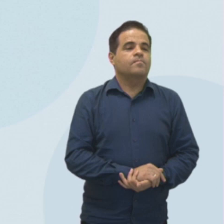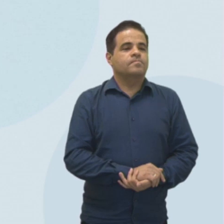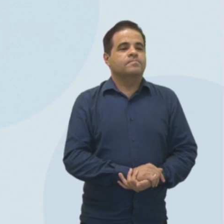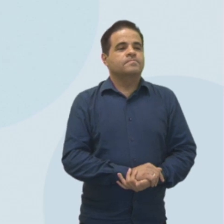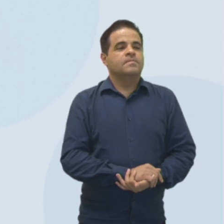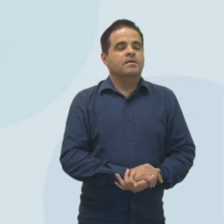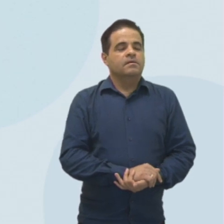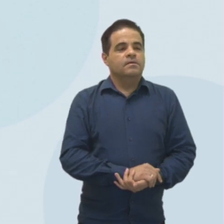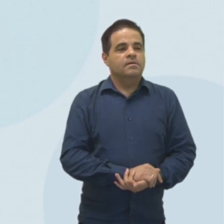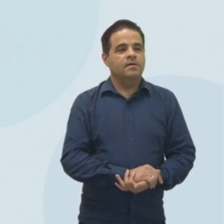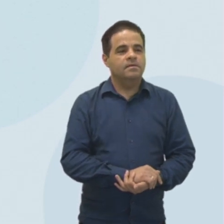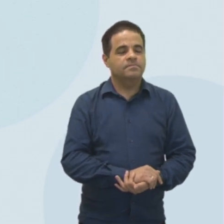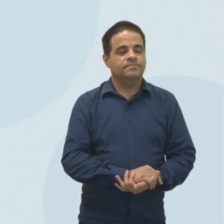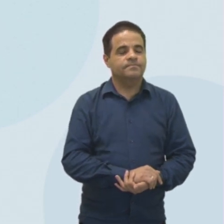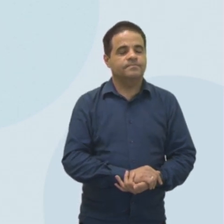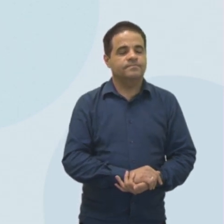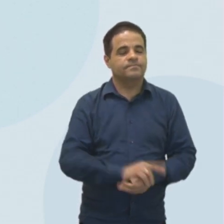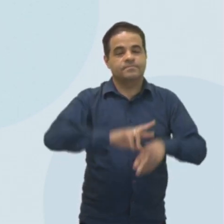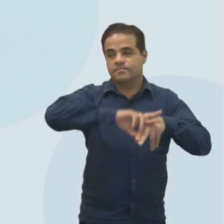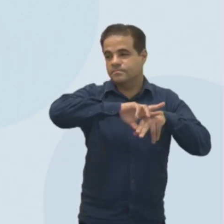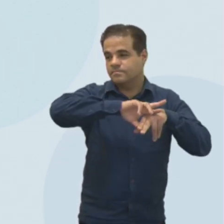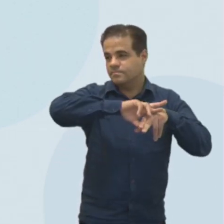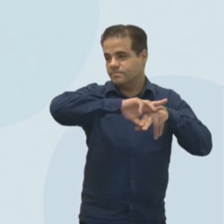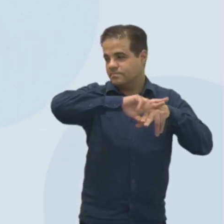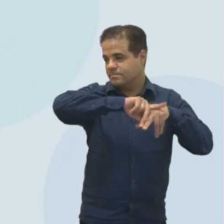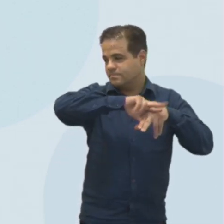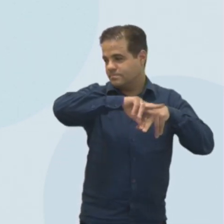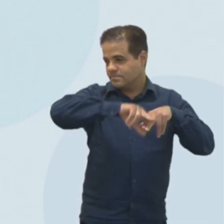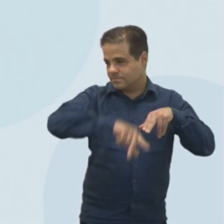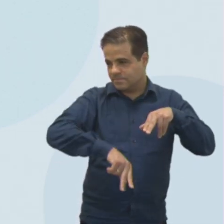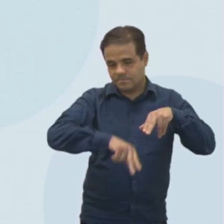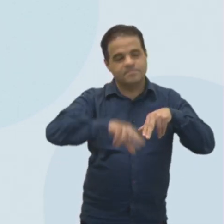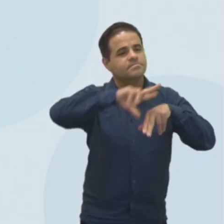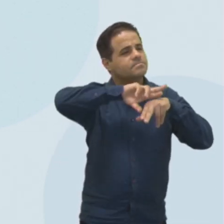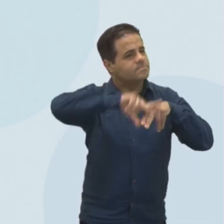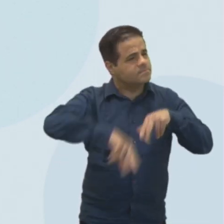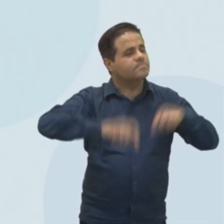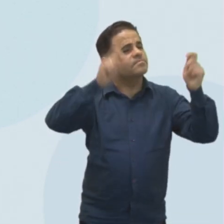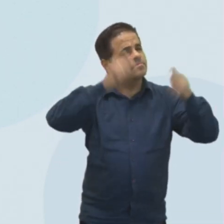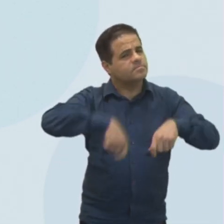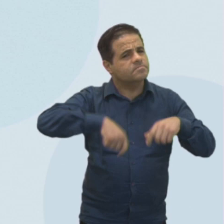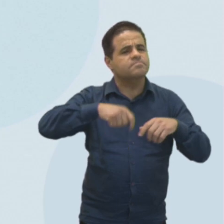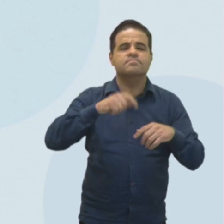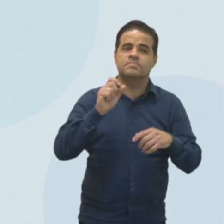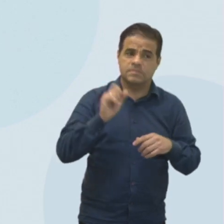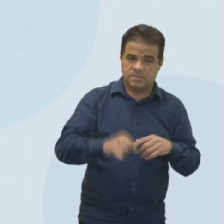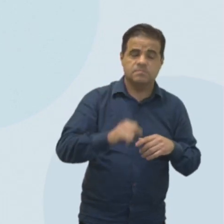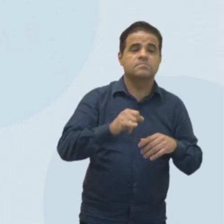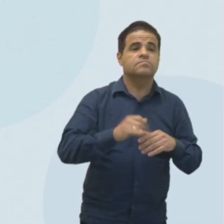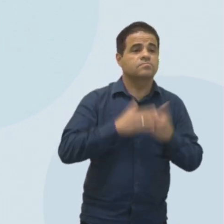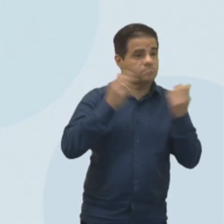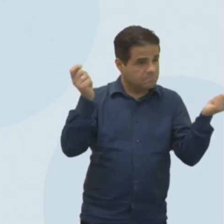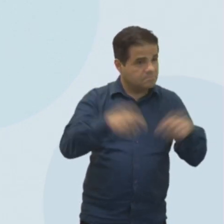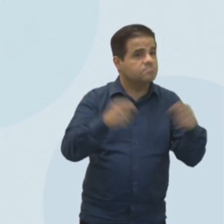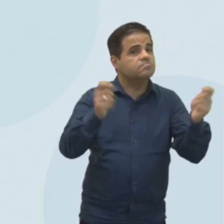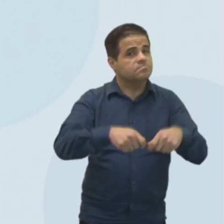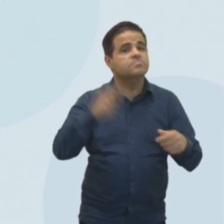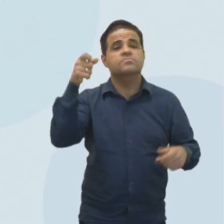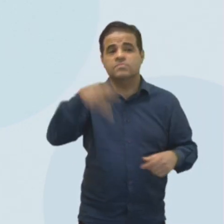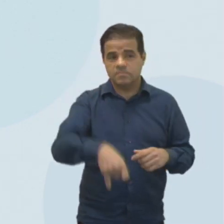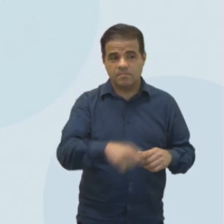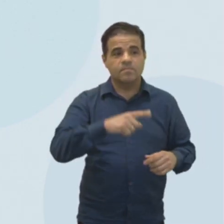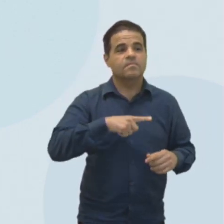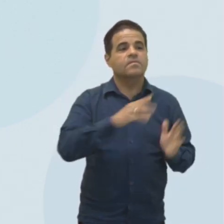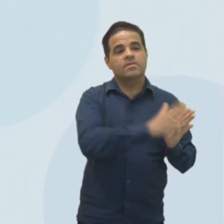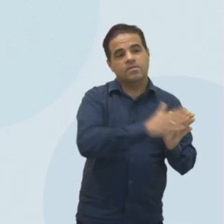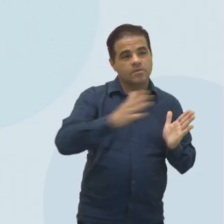Os gêneros, né? Ficção ou documentário? Podemos criar uma ficção também, é possível, sim, ou